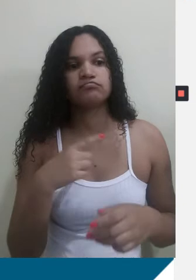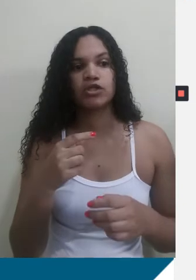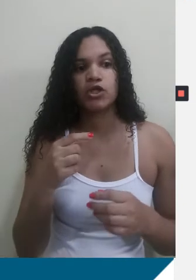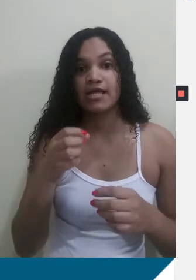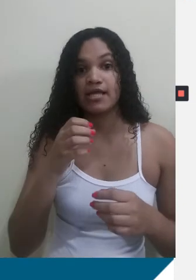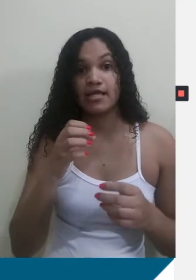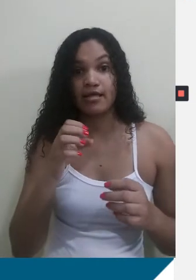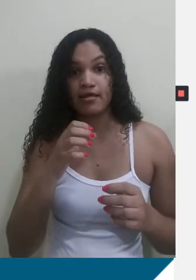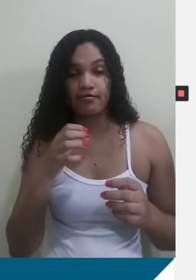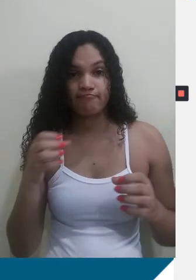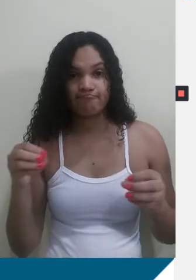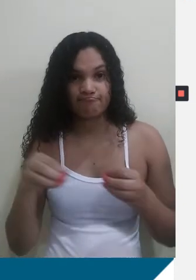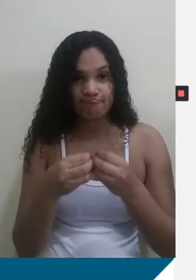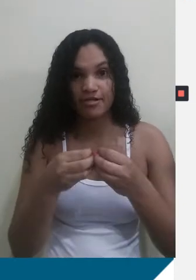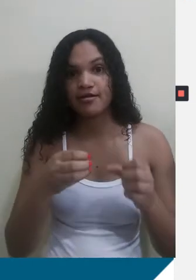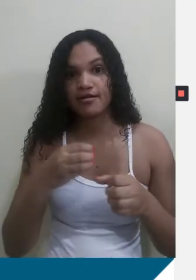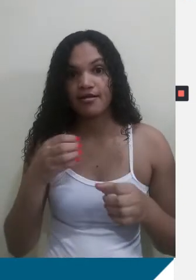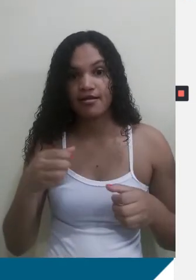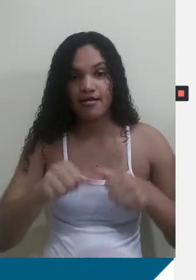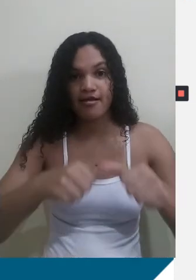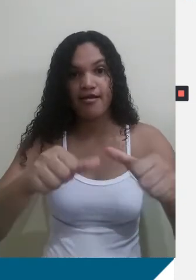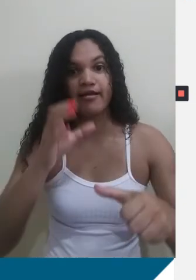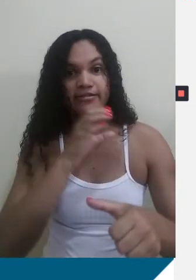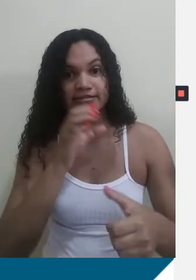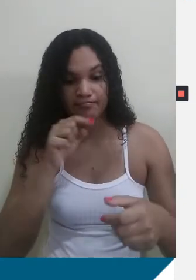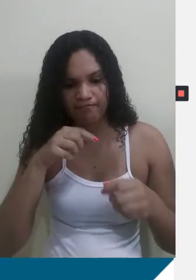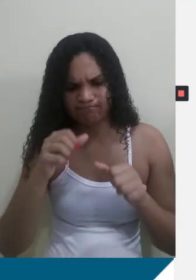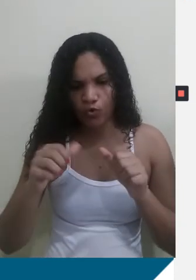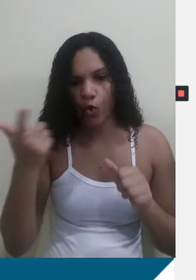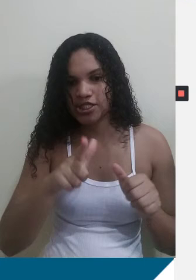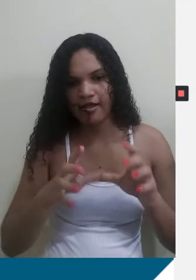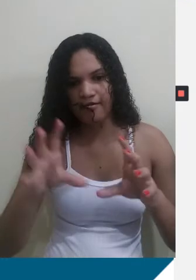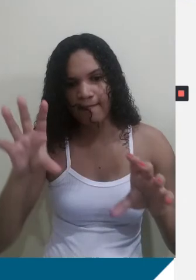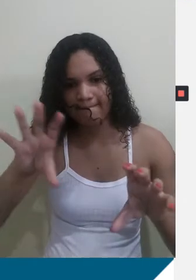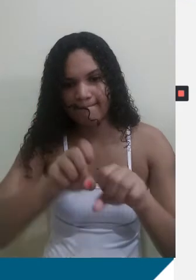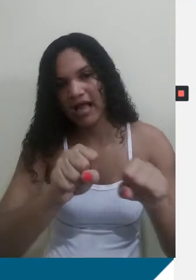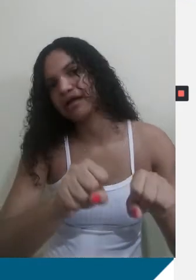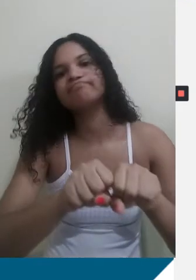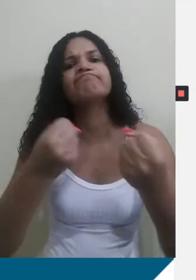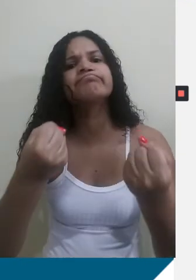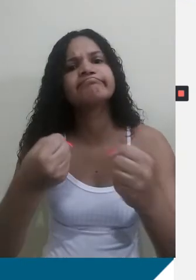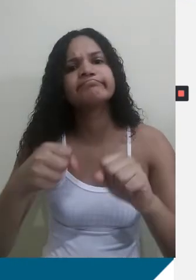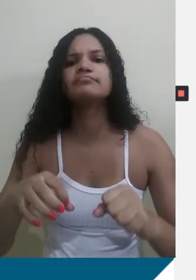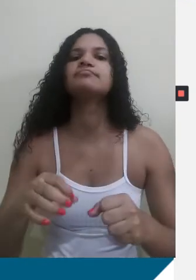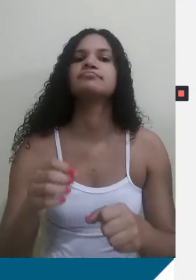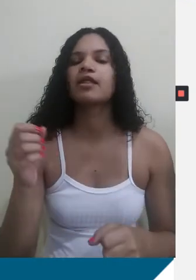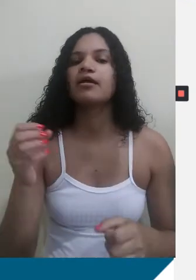esse material tóxico, que faria mal se estivesse dentro da célula circulando, destruiria as